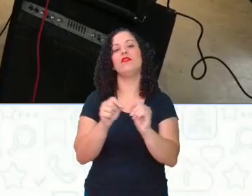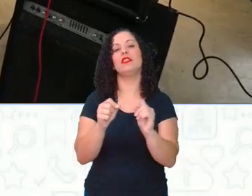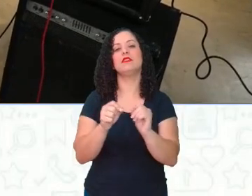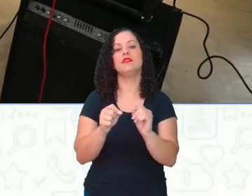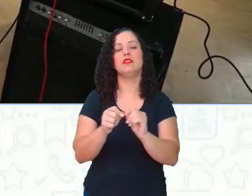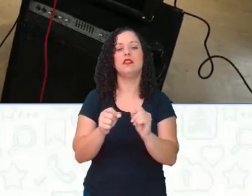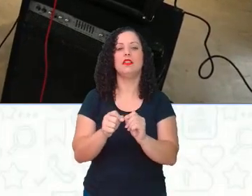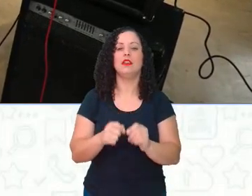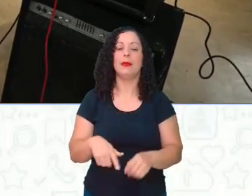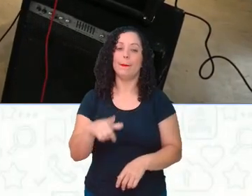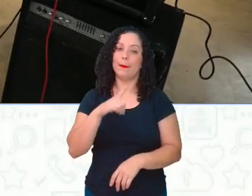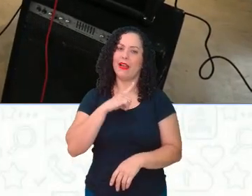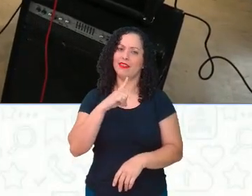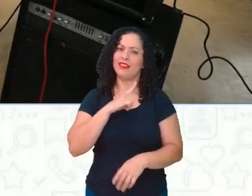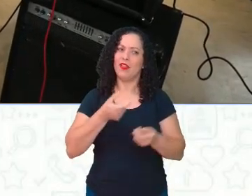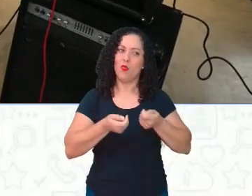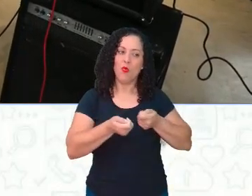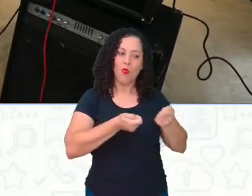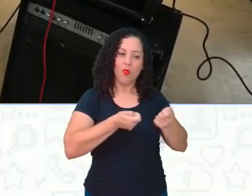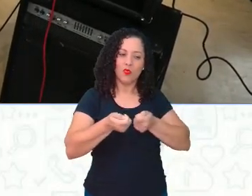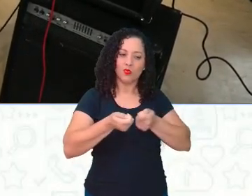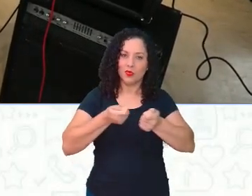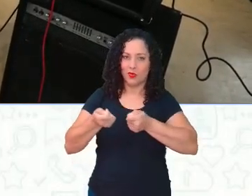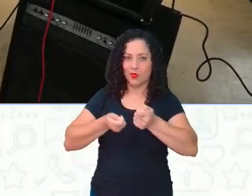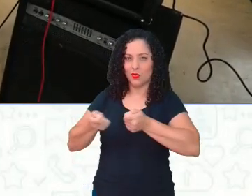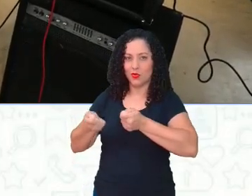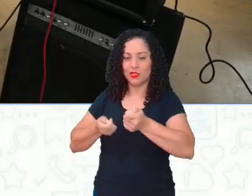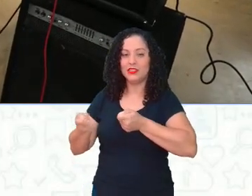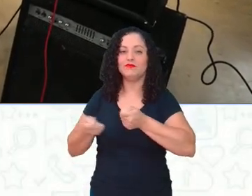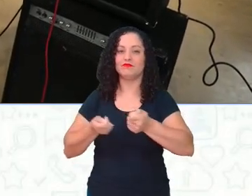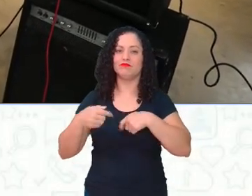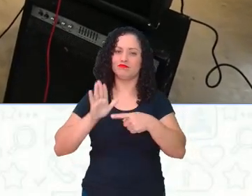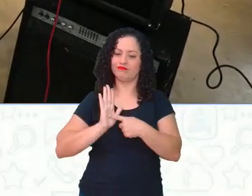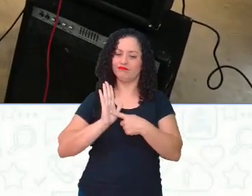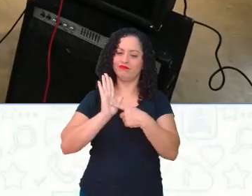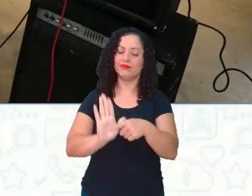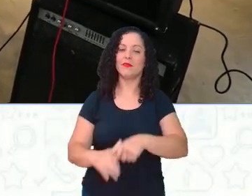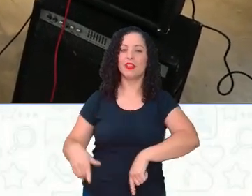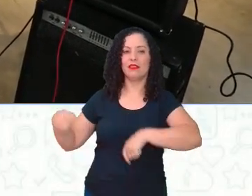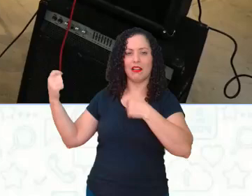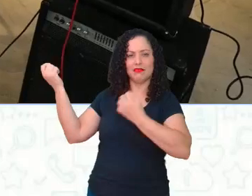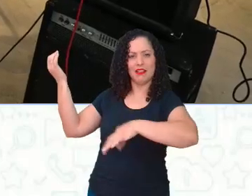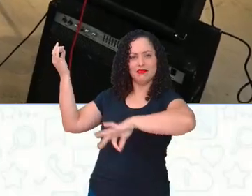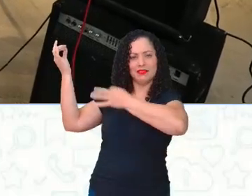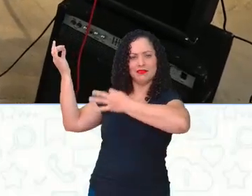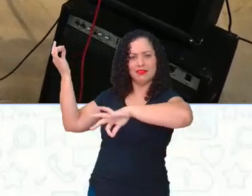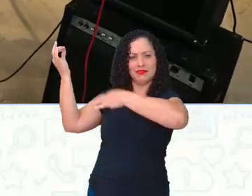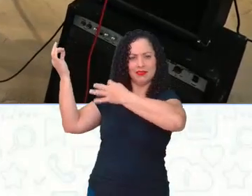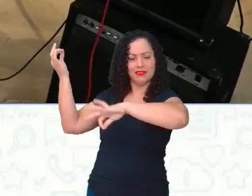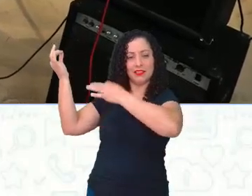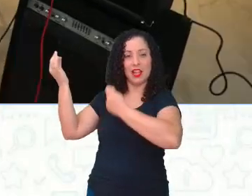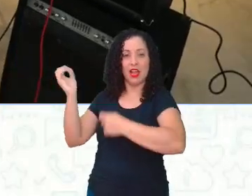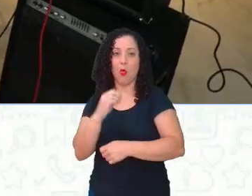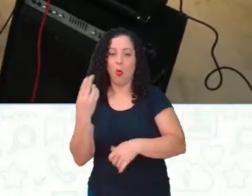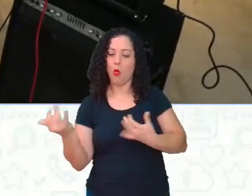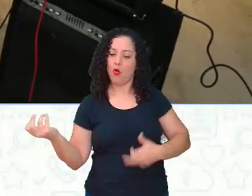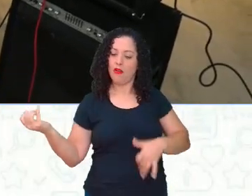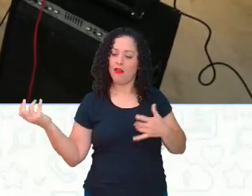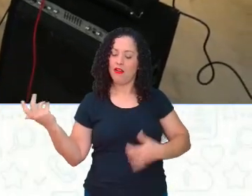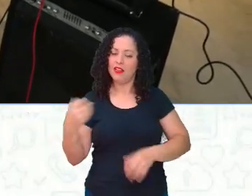para ele ter controle, né, na sua apresentação, para que ele se saiba o que ele